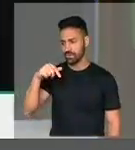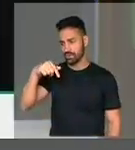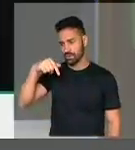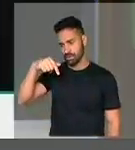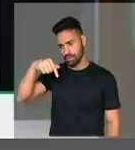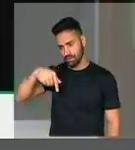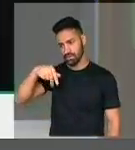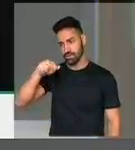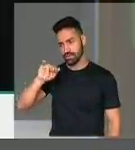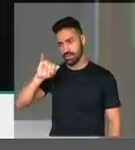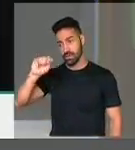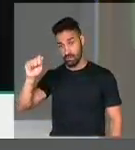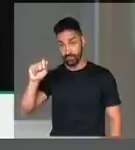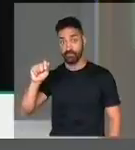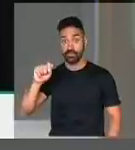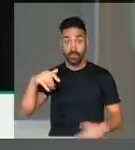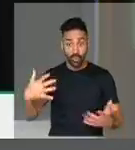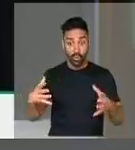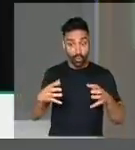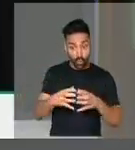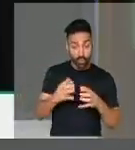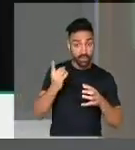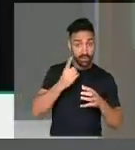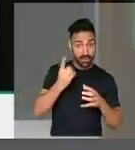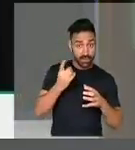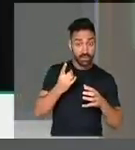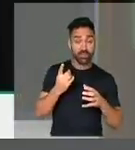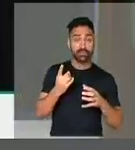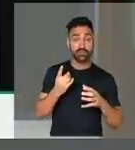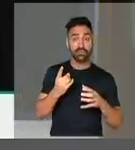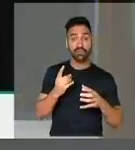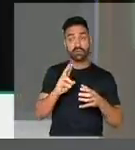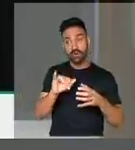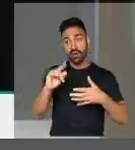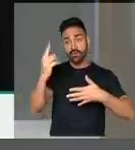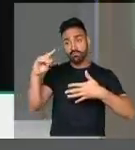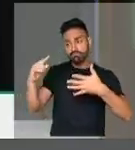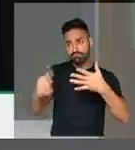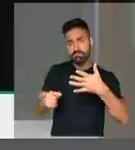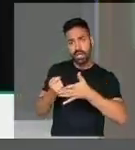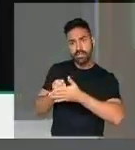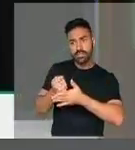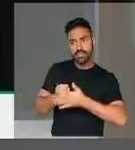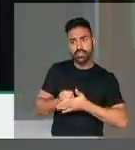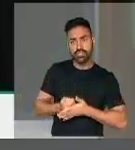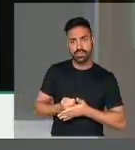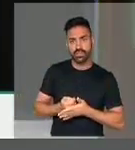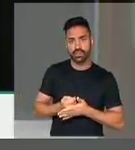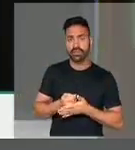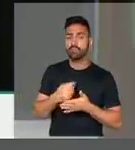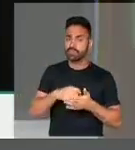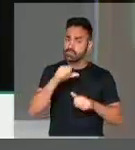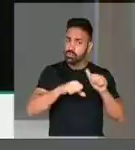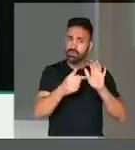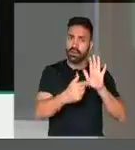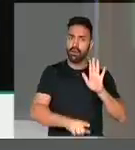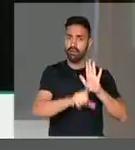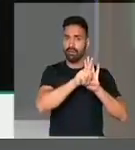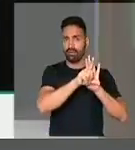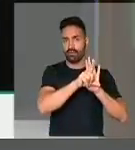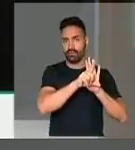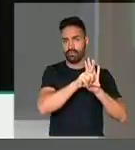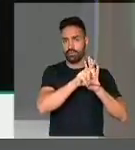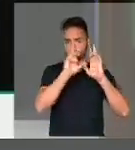parlamentar, obviamente, que ela vai fazer determinadas exigências, não apenas na legislação para